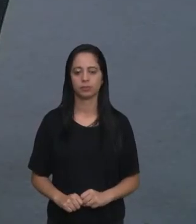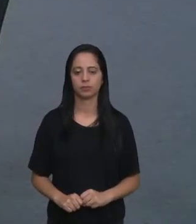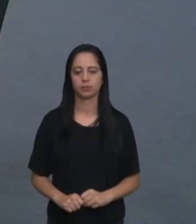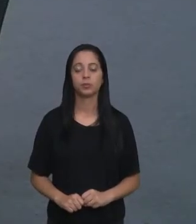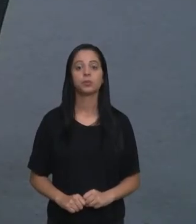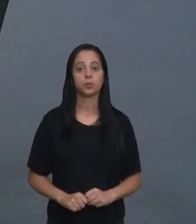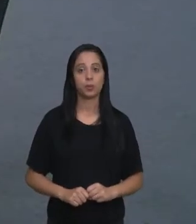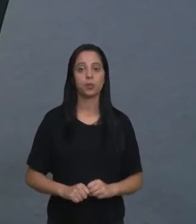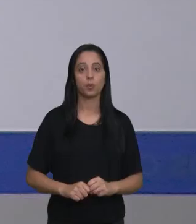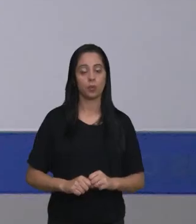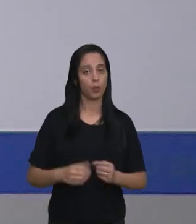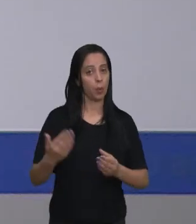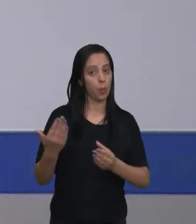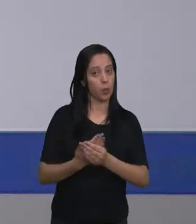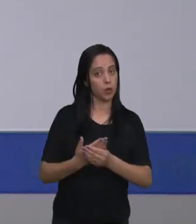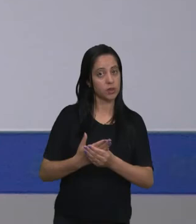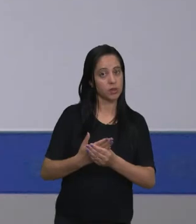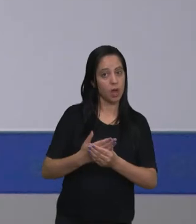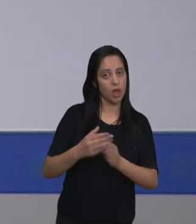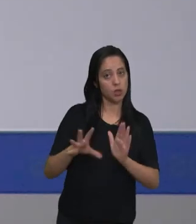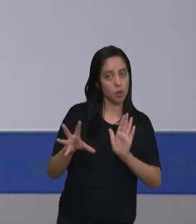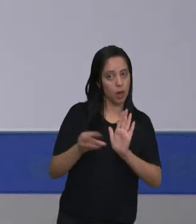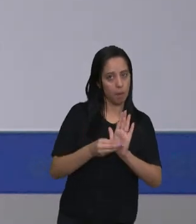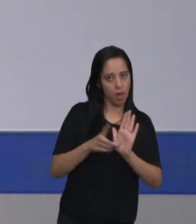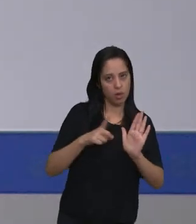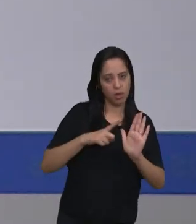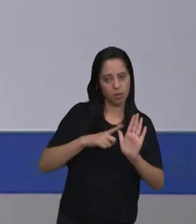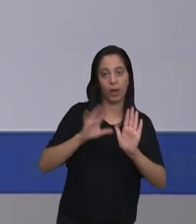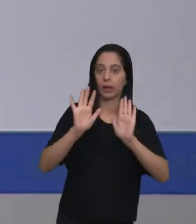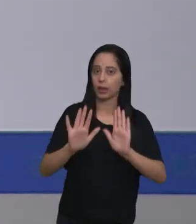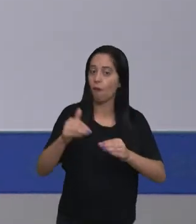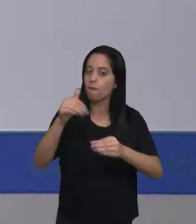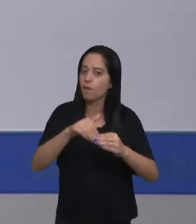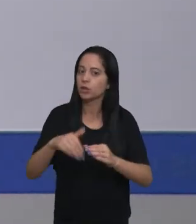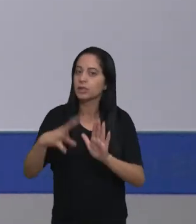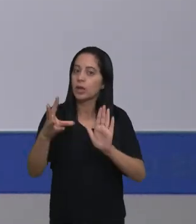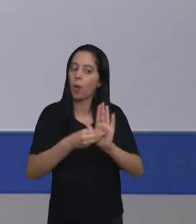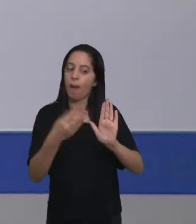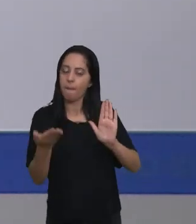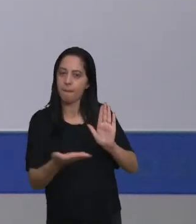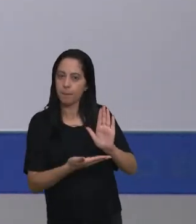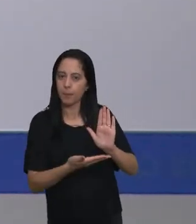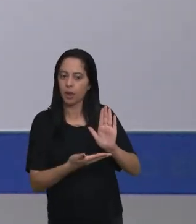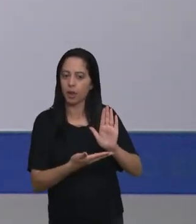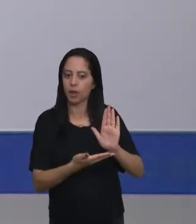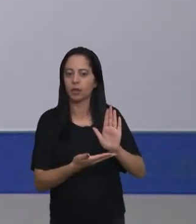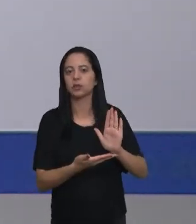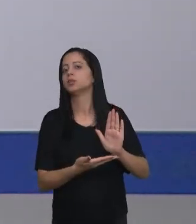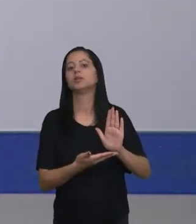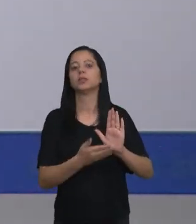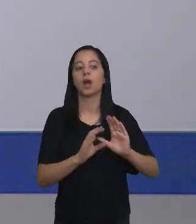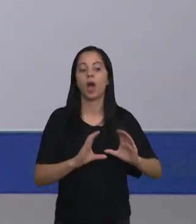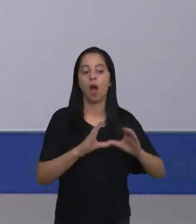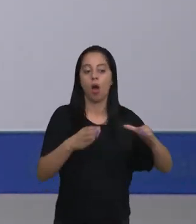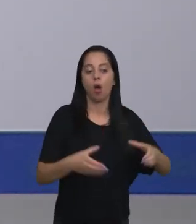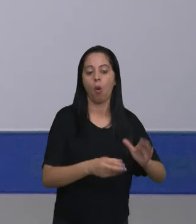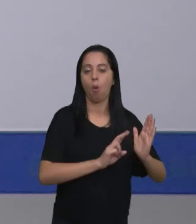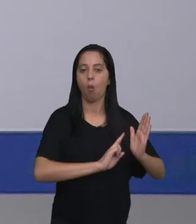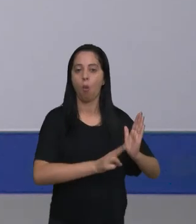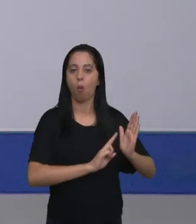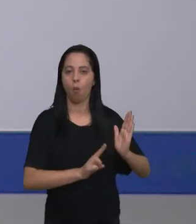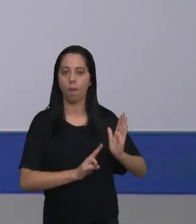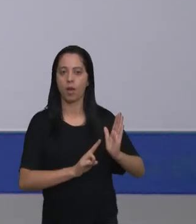Esse processo tem uma emenda. Então, em votação, a emenda número 1, de autoria da Comissão de Justiça, Redação e